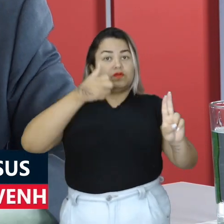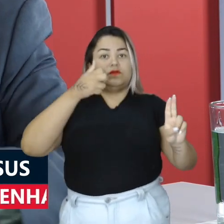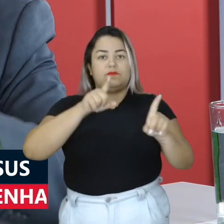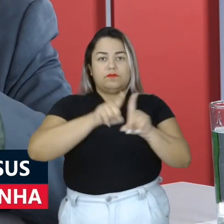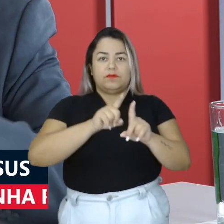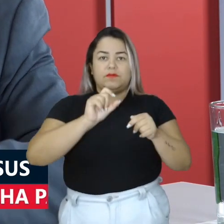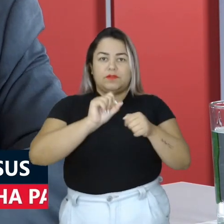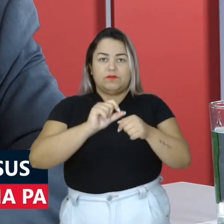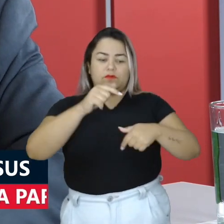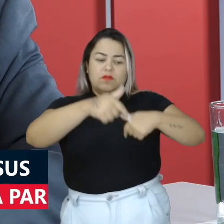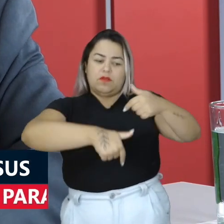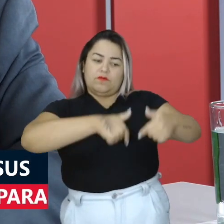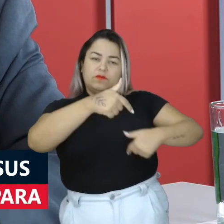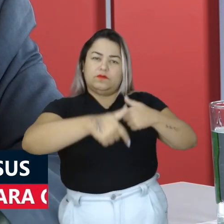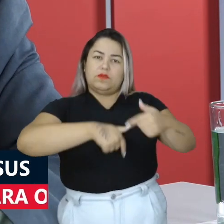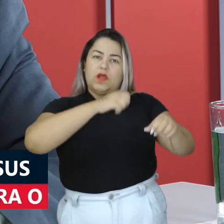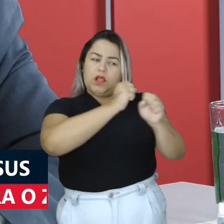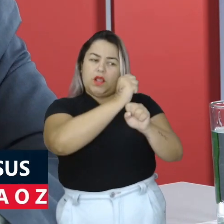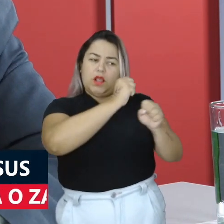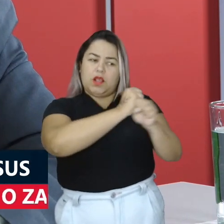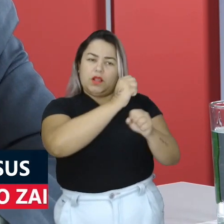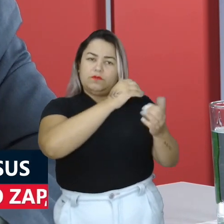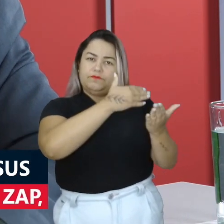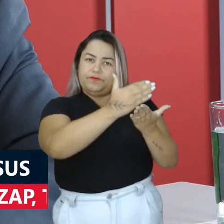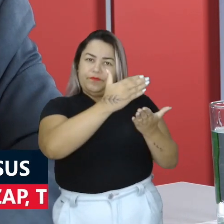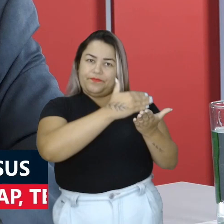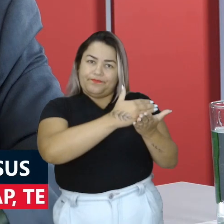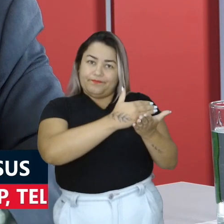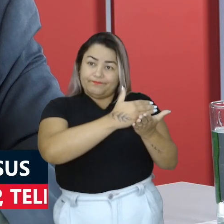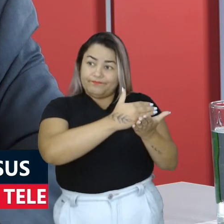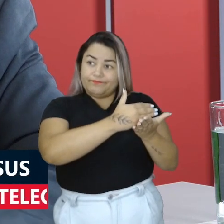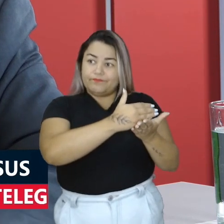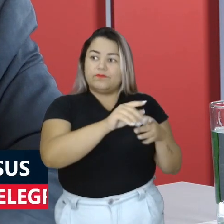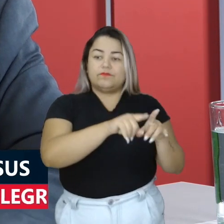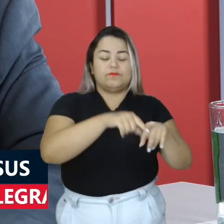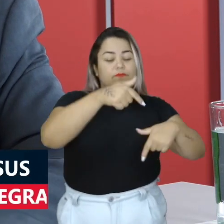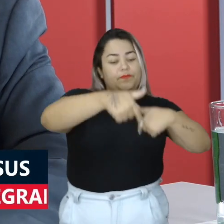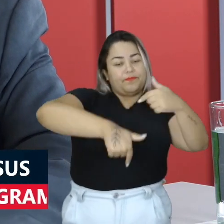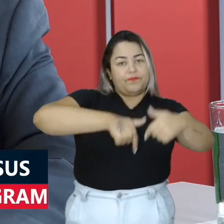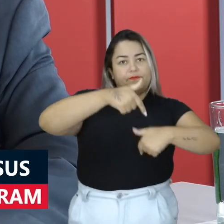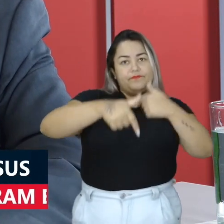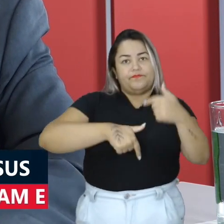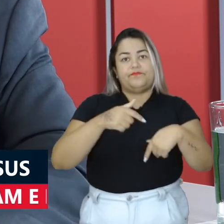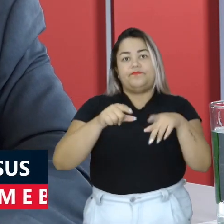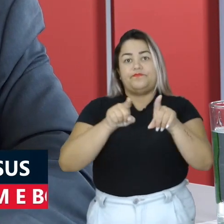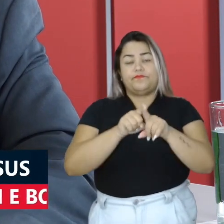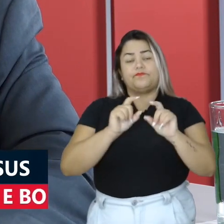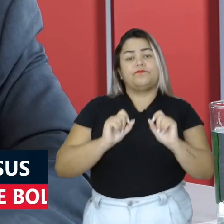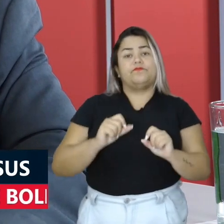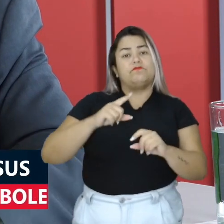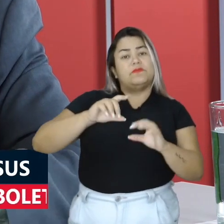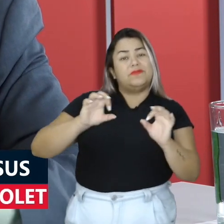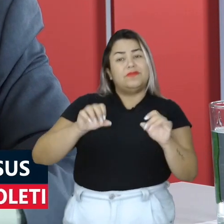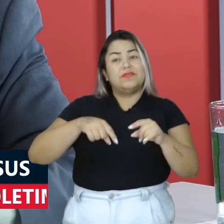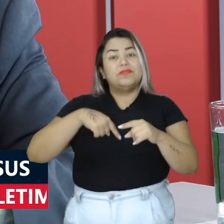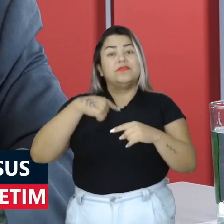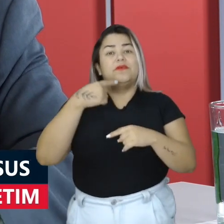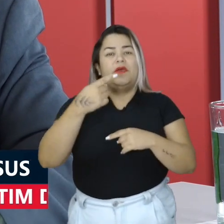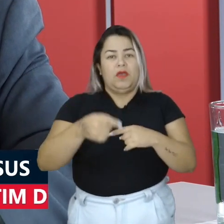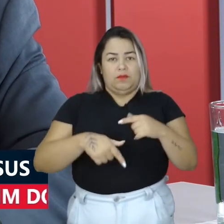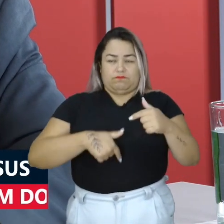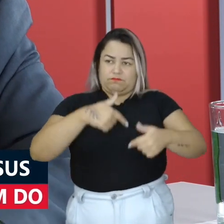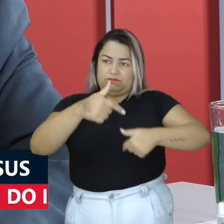emprego durante a construção civil, né, os trabalhadores da construção civil, e vai gerar emprego depois, os trabalhadores